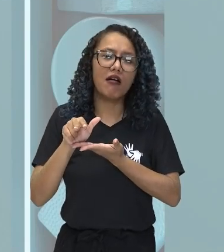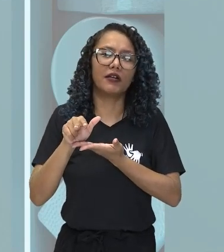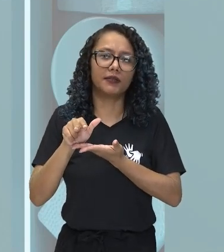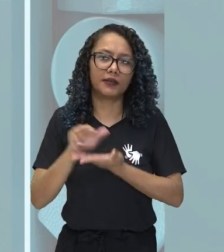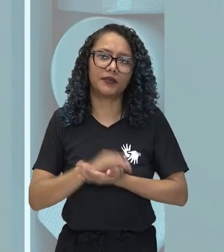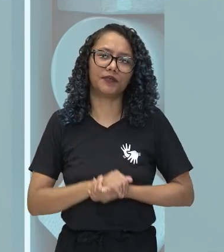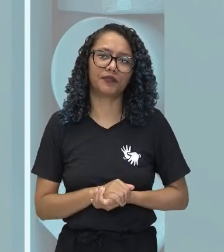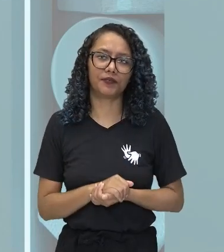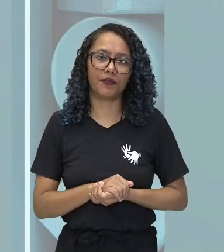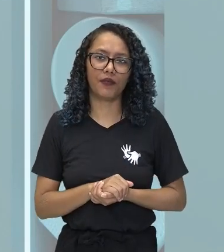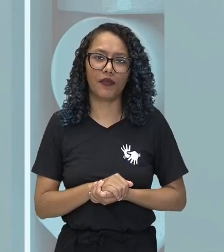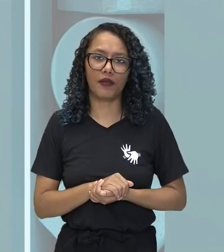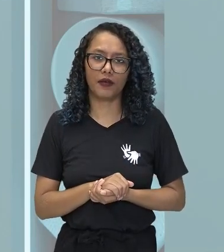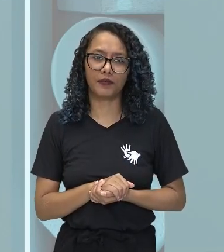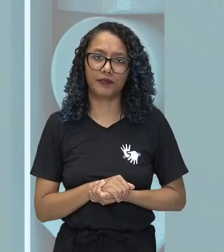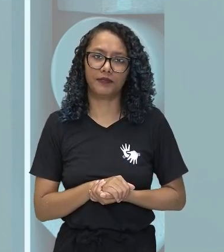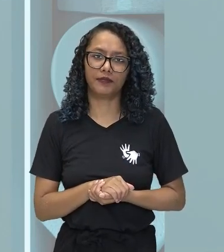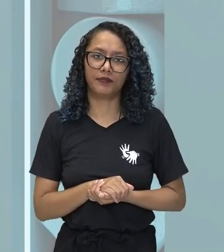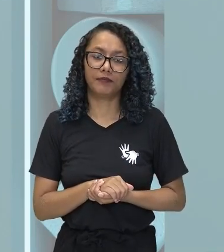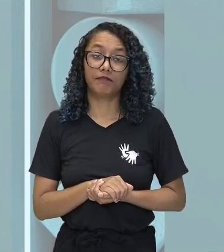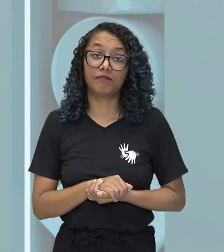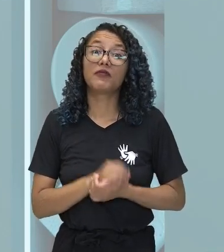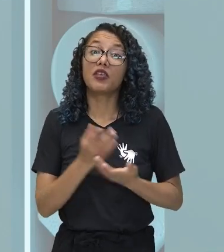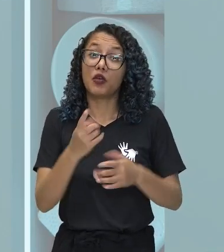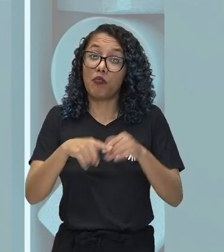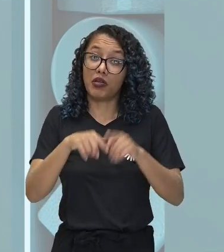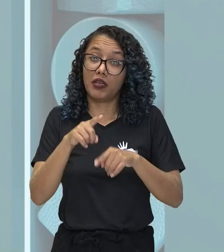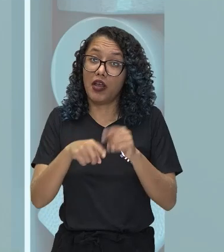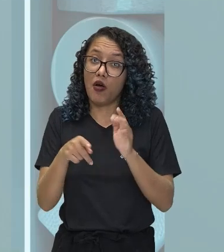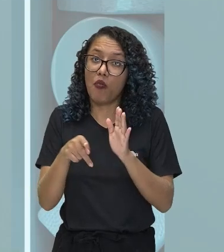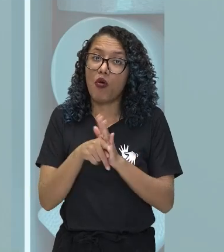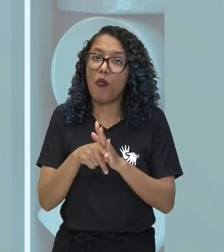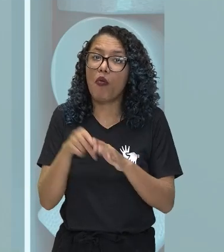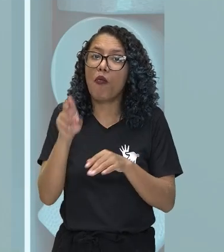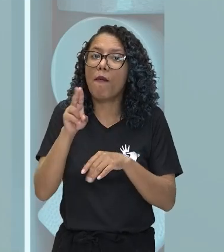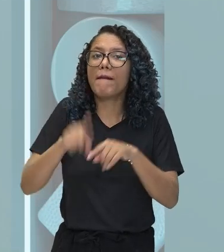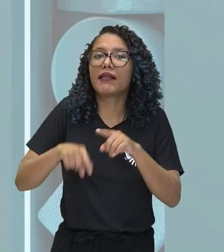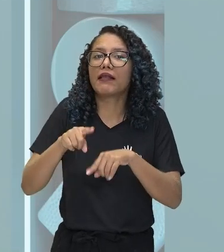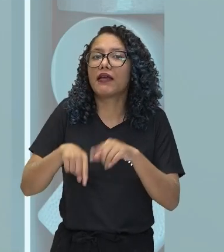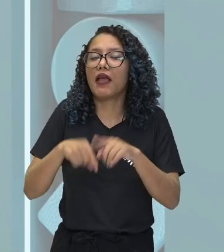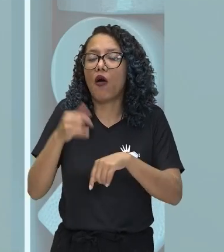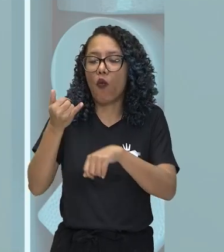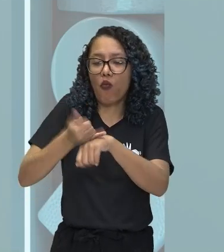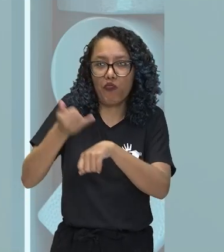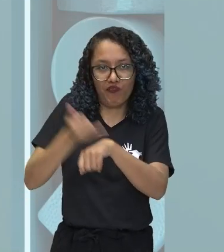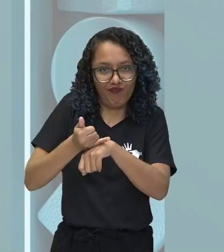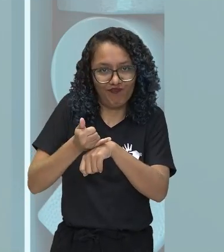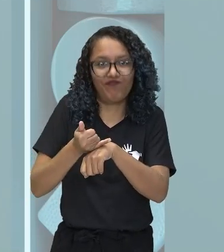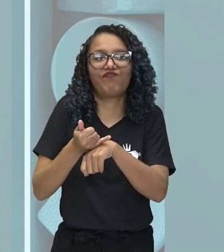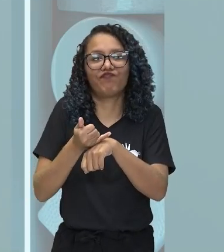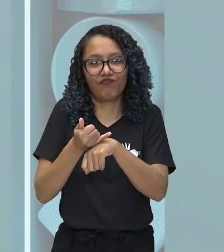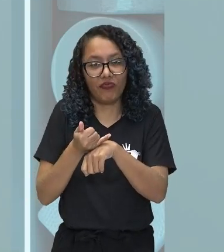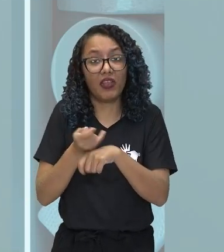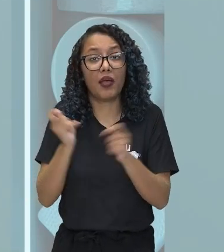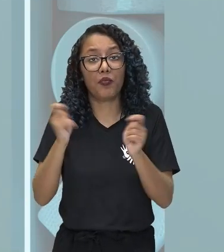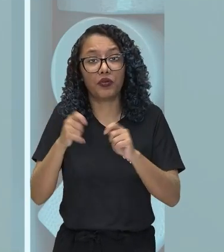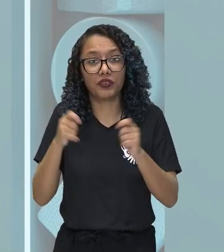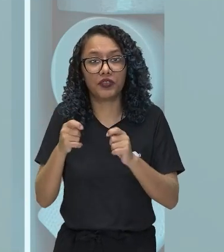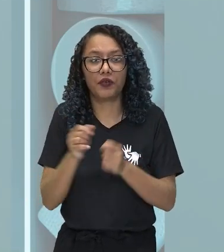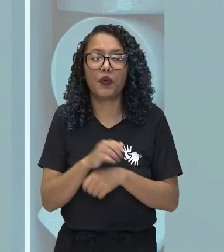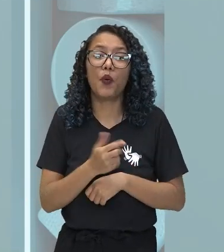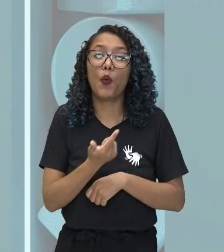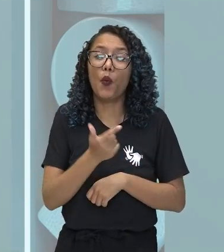desenvolver os instrumentos que ele faz agora de metal, daí o nome dos metais, proporcionam